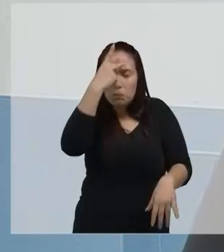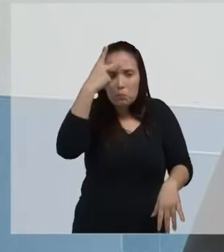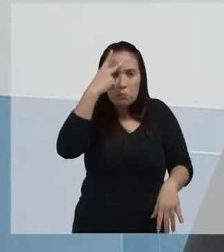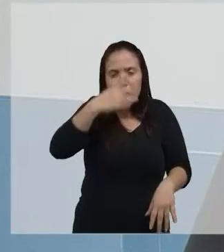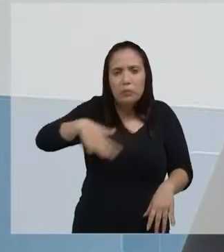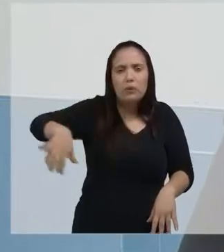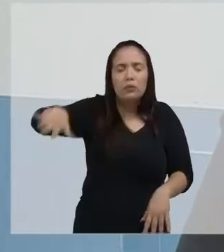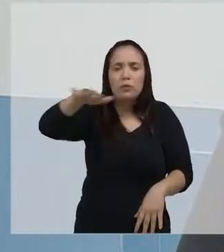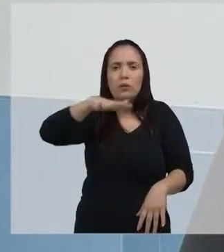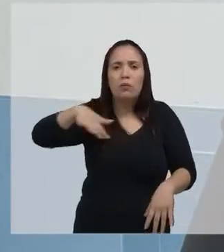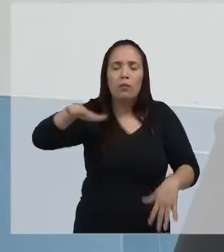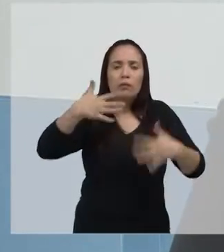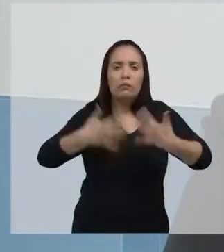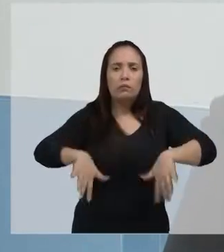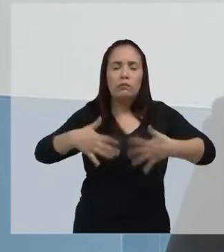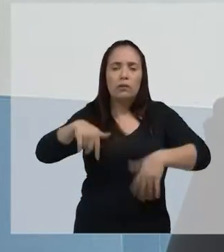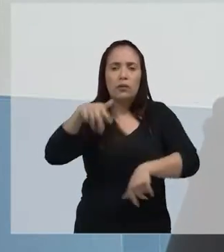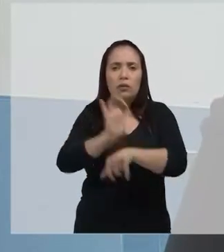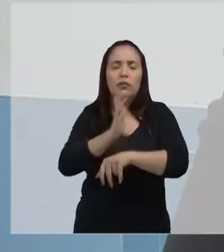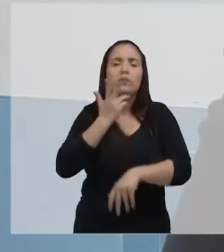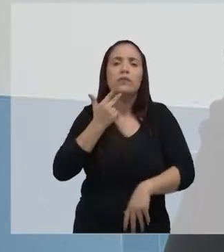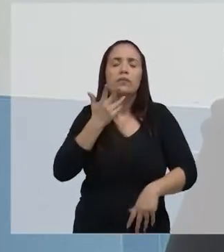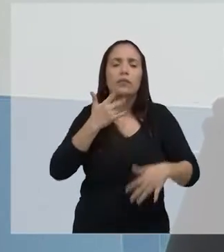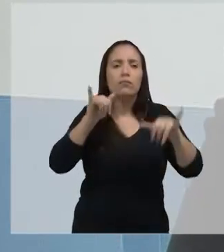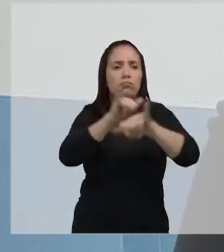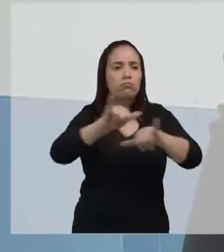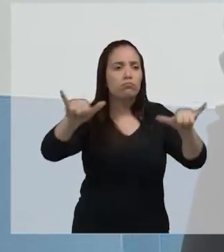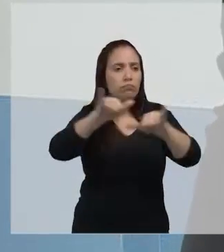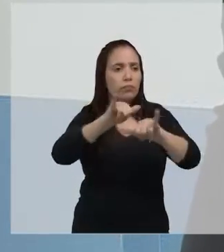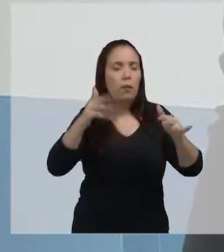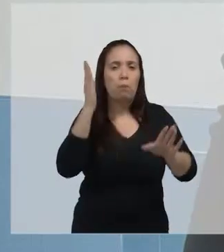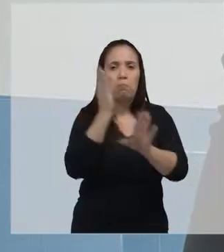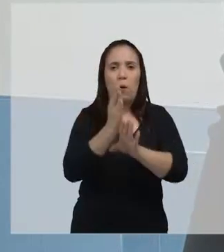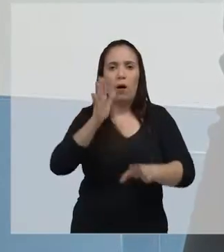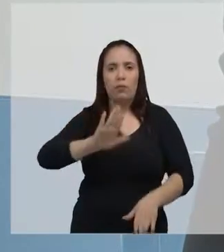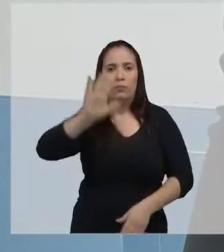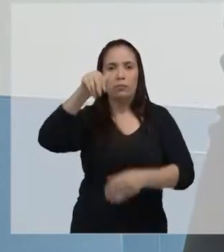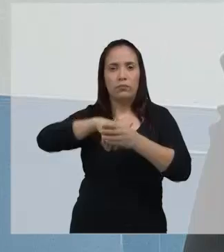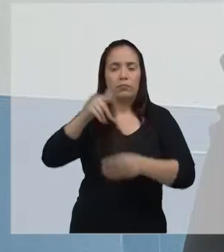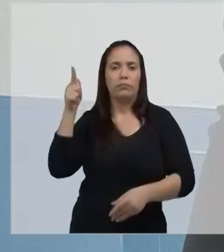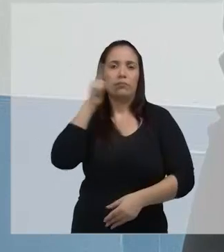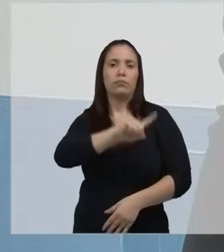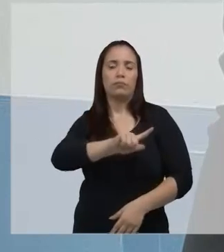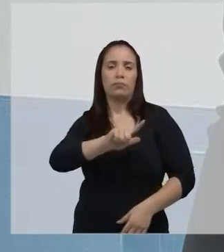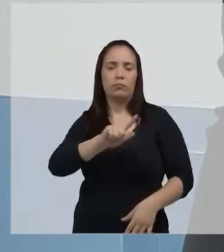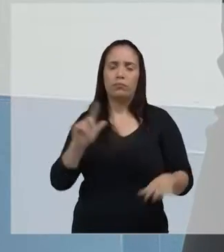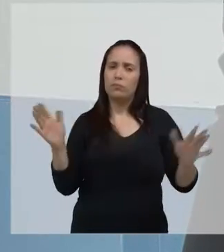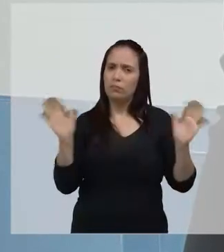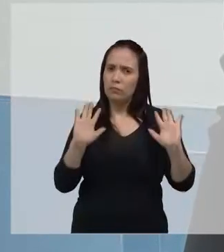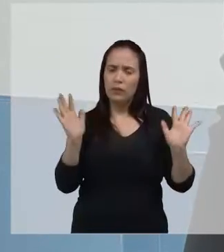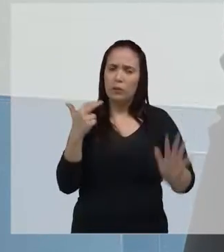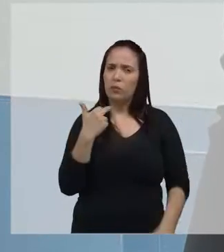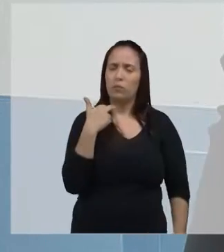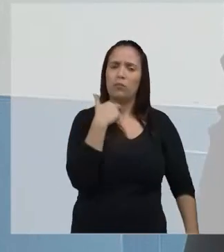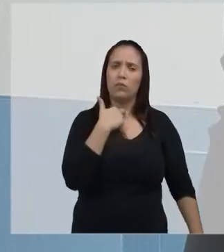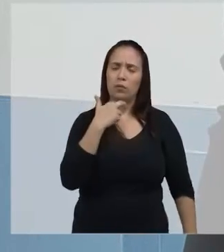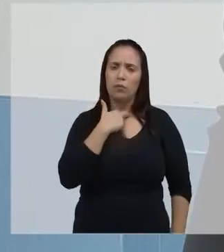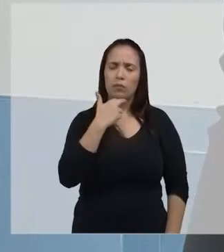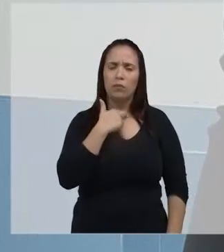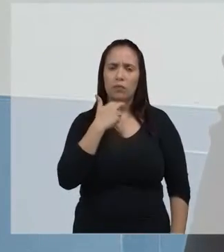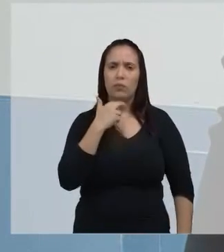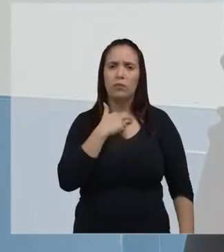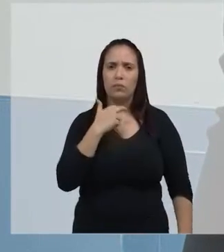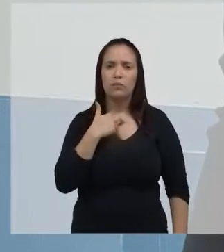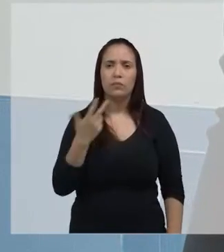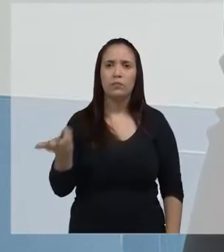população brasileira ou da população cearense para potencializar candidaturas, sejam... Elas qualquer que